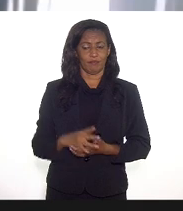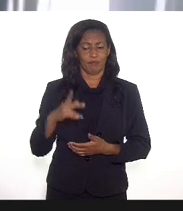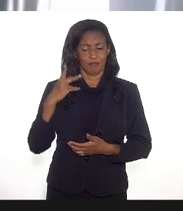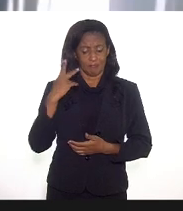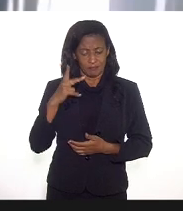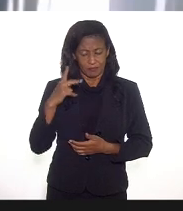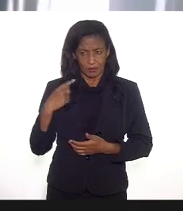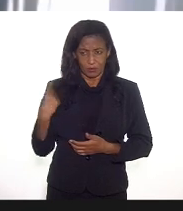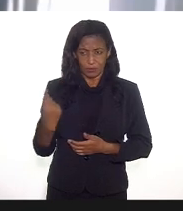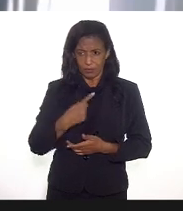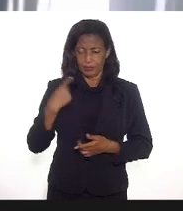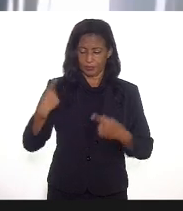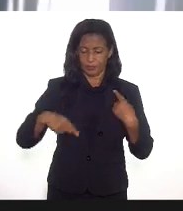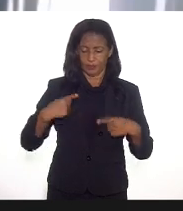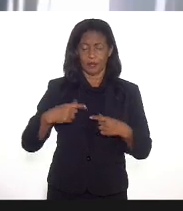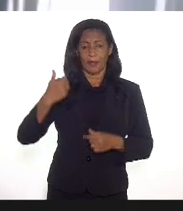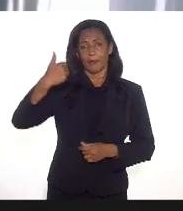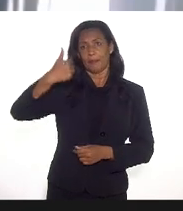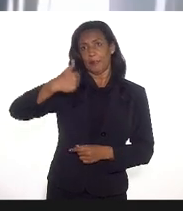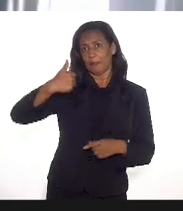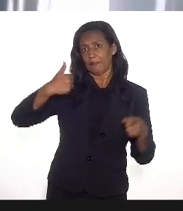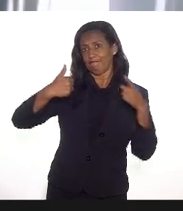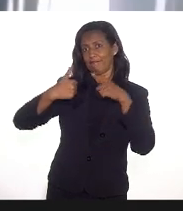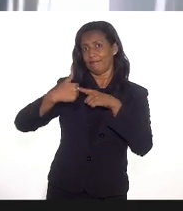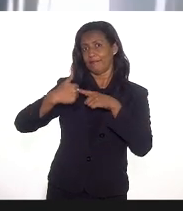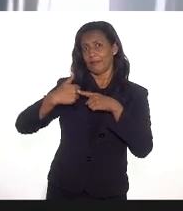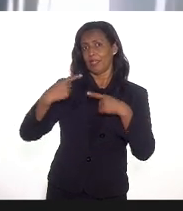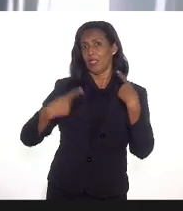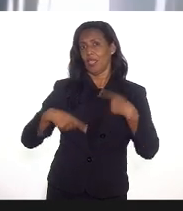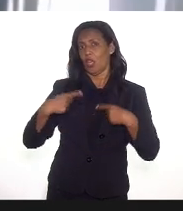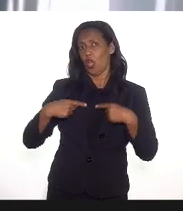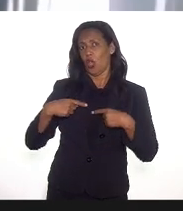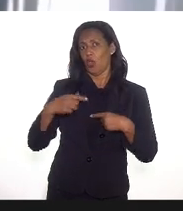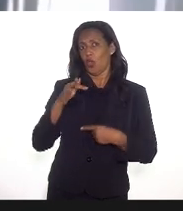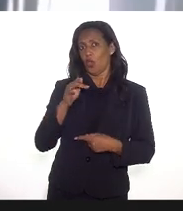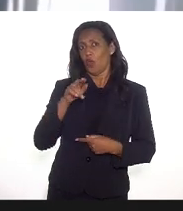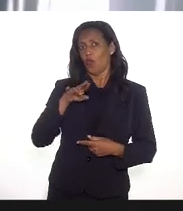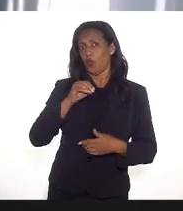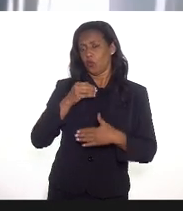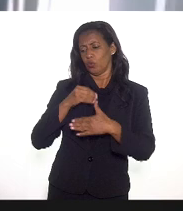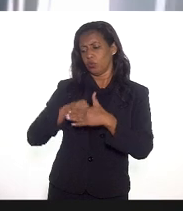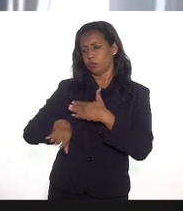para o nosso debate. Primeiro, essa discussão sobre o fundo soberano,